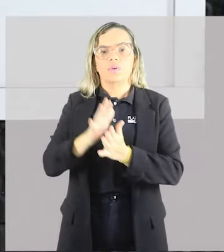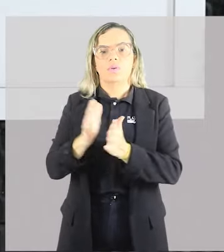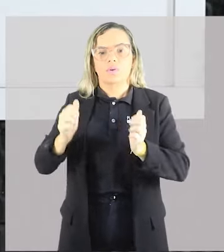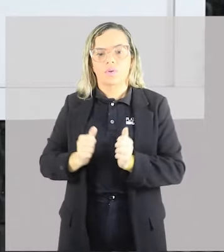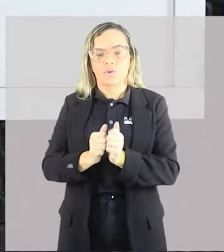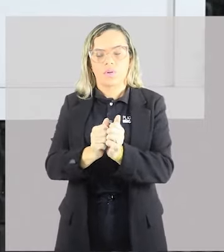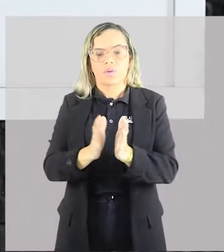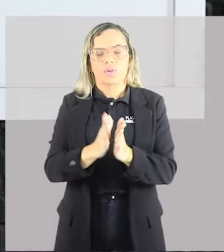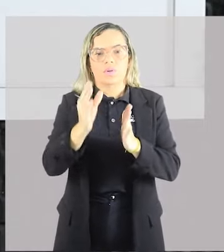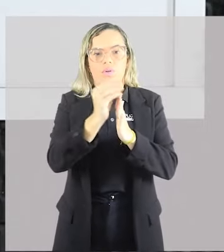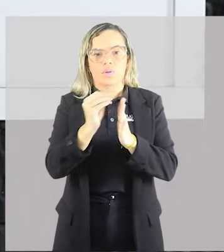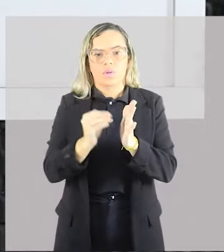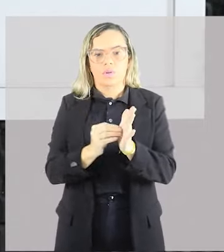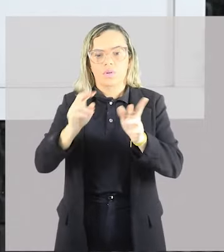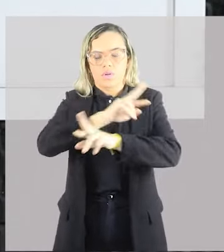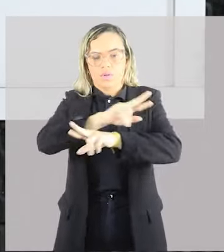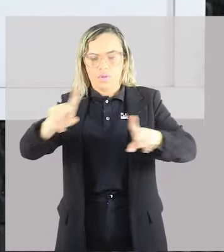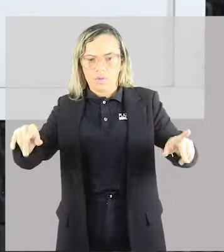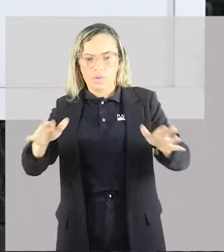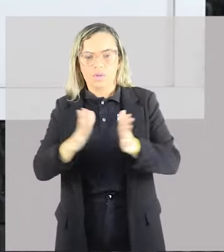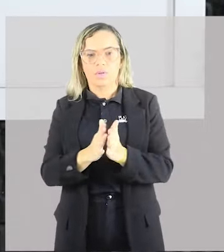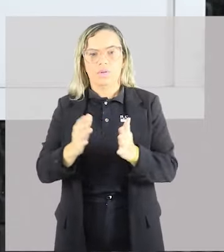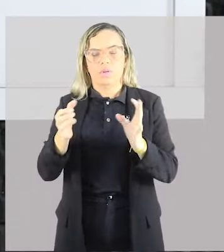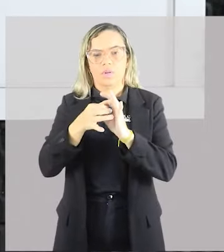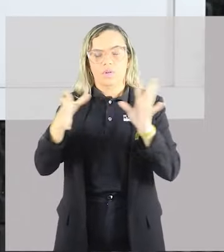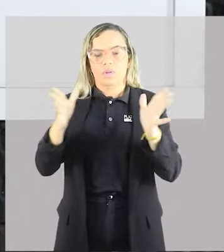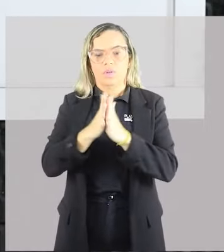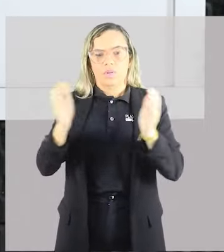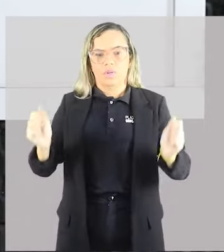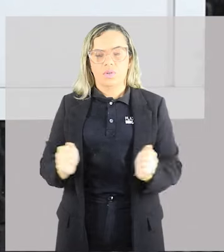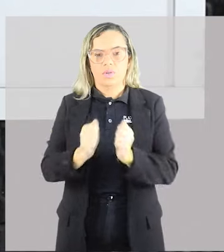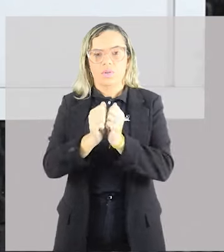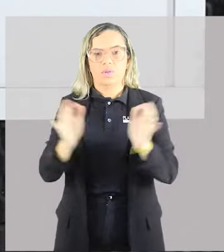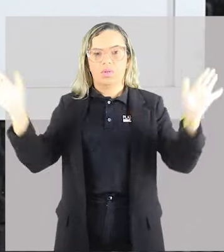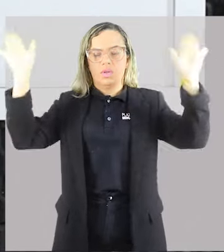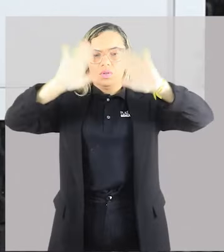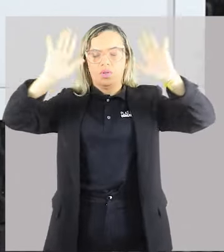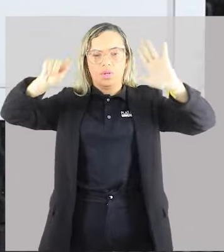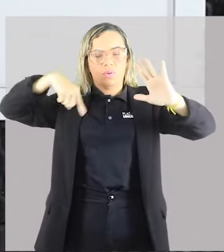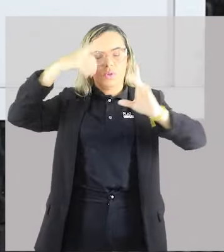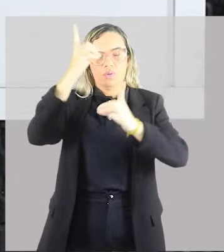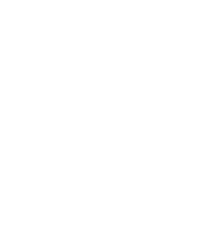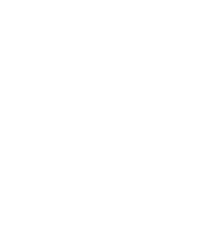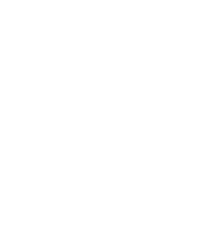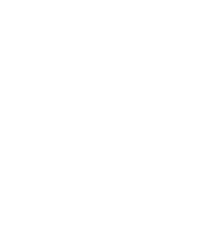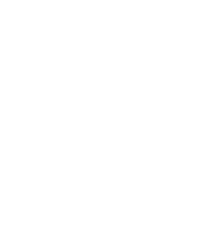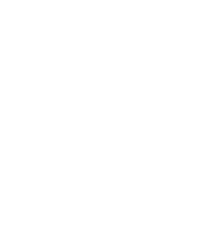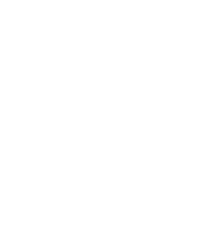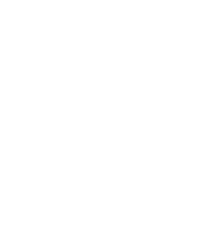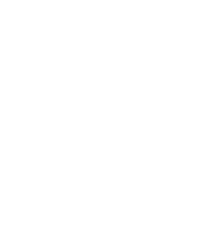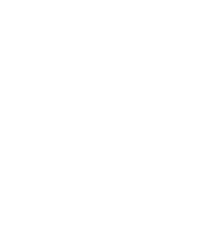lá tem muito conteúdo inclusive esse conteúdo vai estar lá para vocês acompanharem ok valeu até a próxima